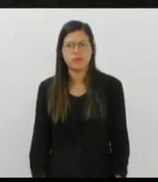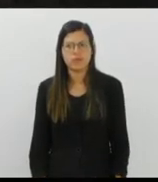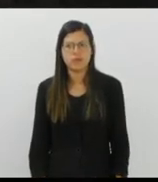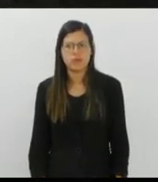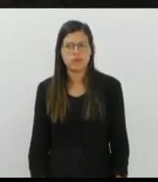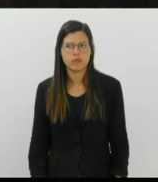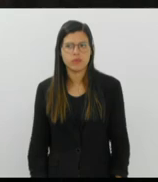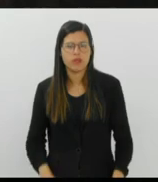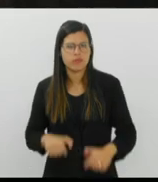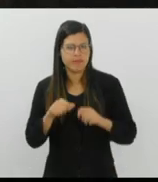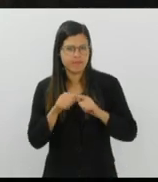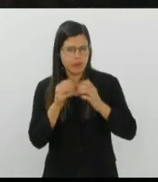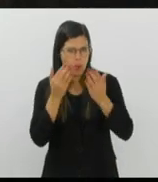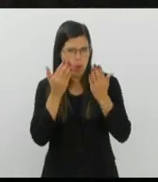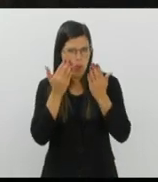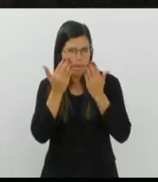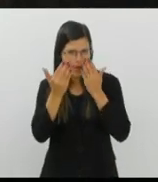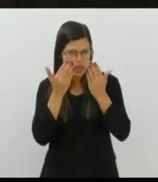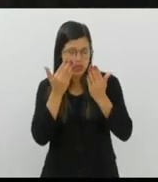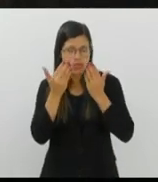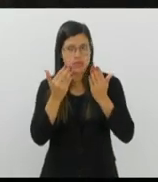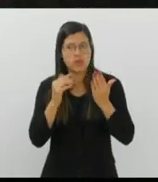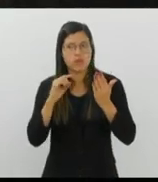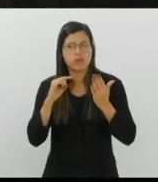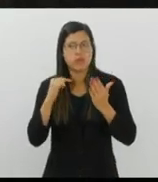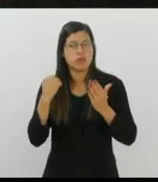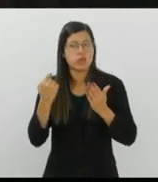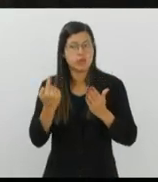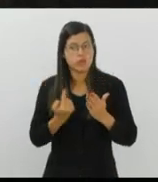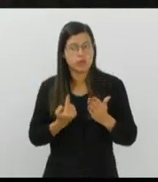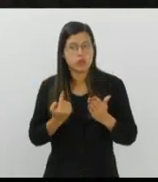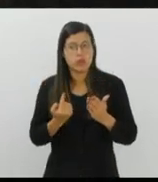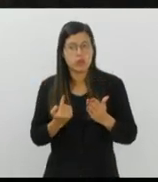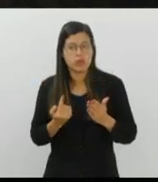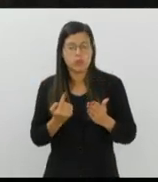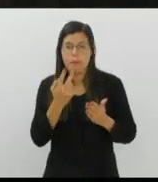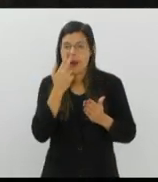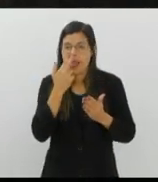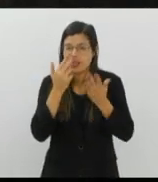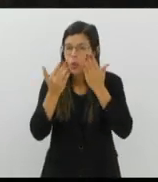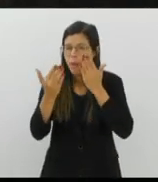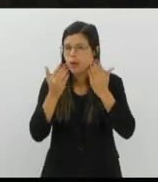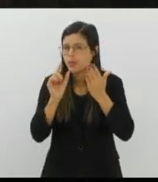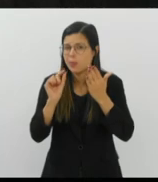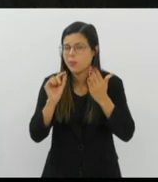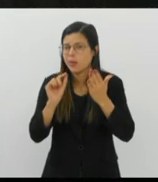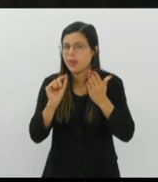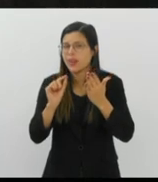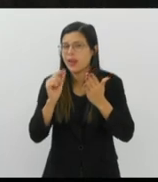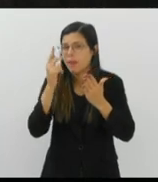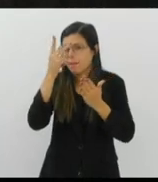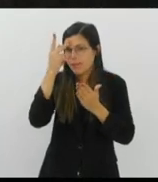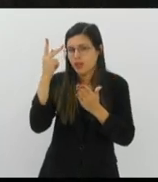Fazendo uma analogia, nós continuamos um paciente na